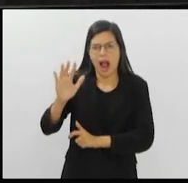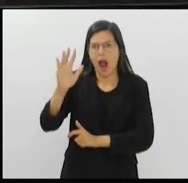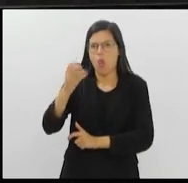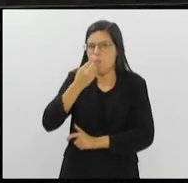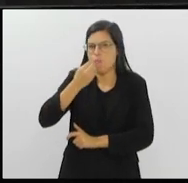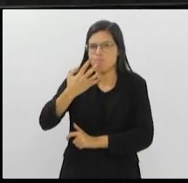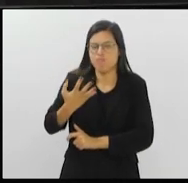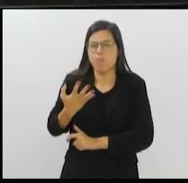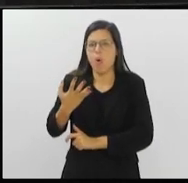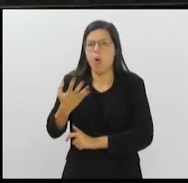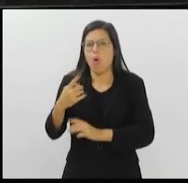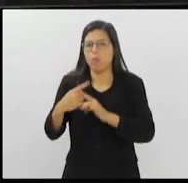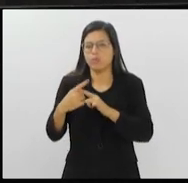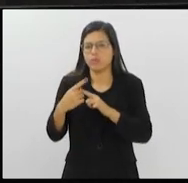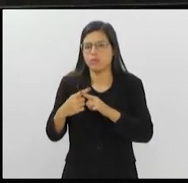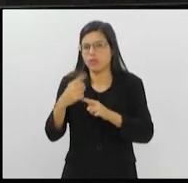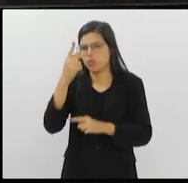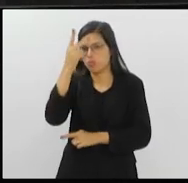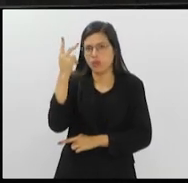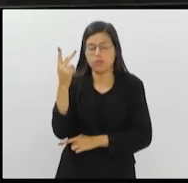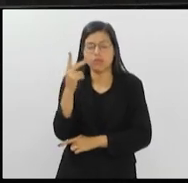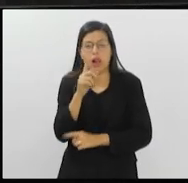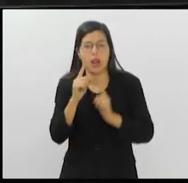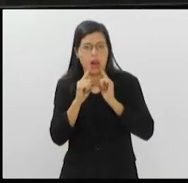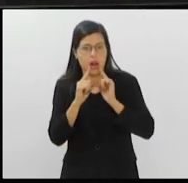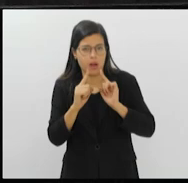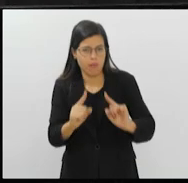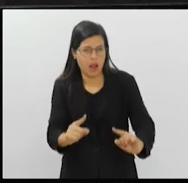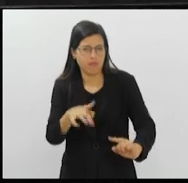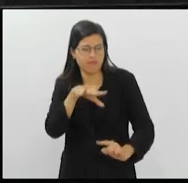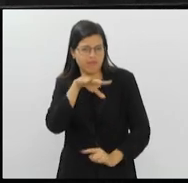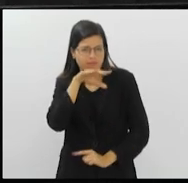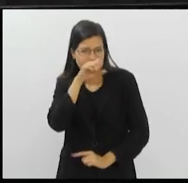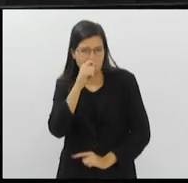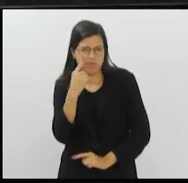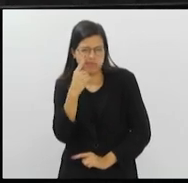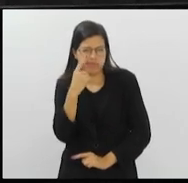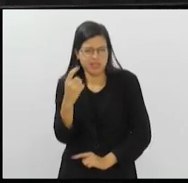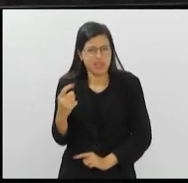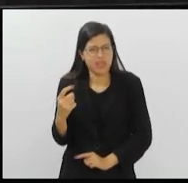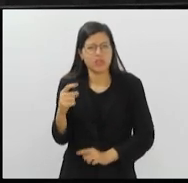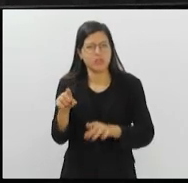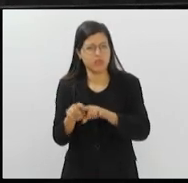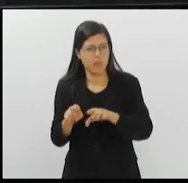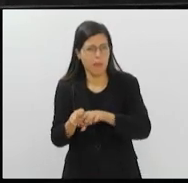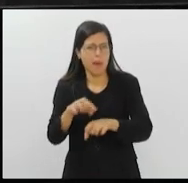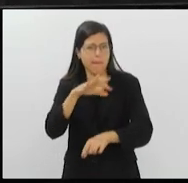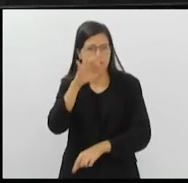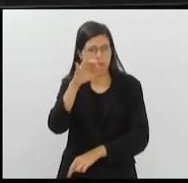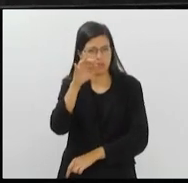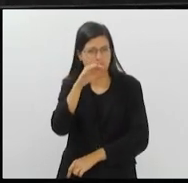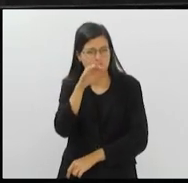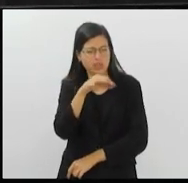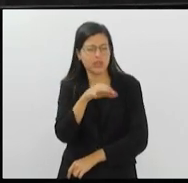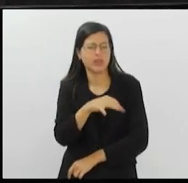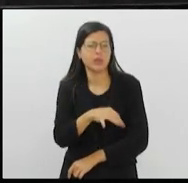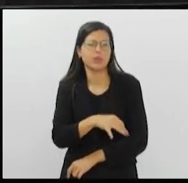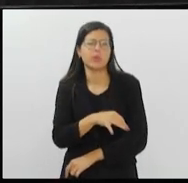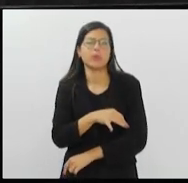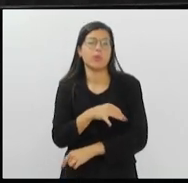reclamavam muito, talvez devido às fundações dos prédios que estavam sendo construídos, era uma mosquitada tremenda. Hoje em dia não, hoje é um